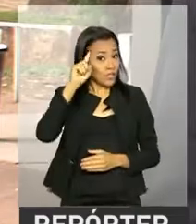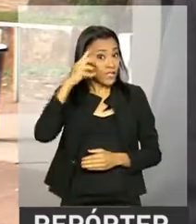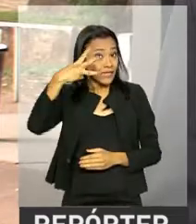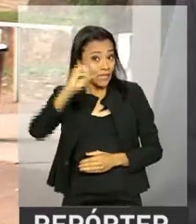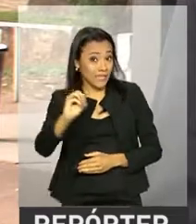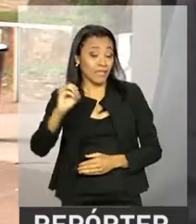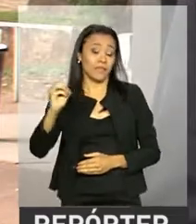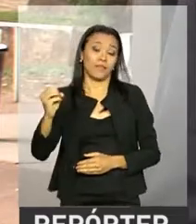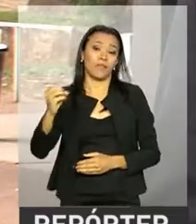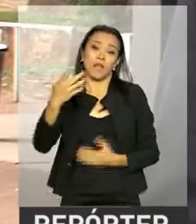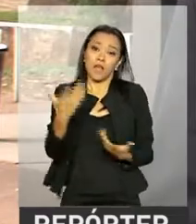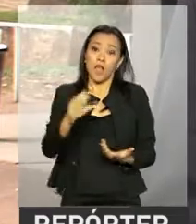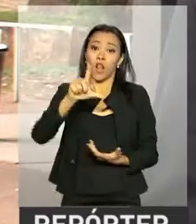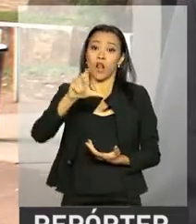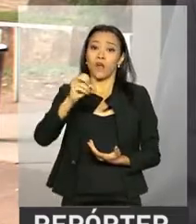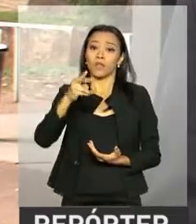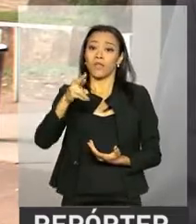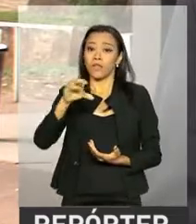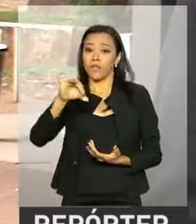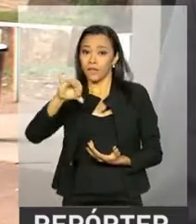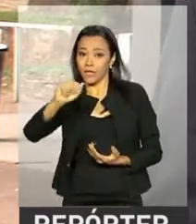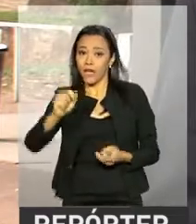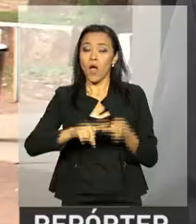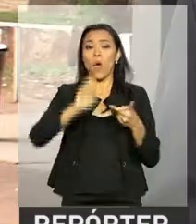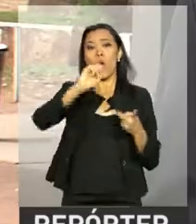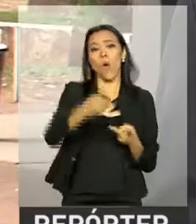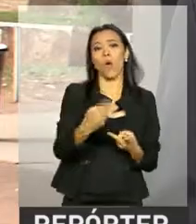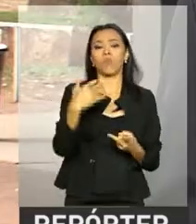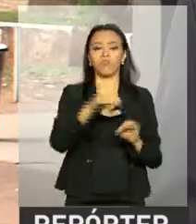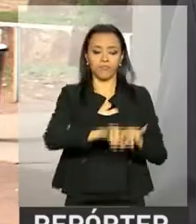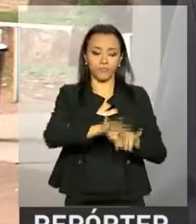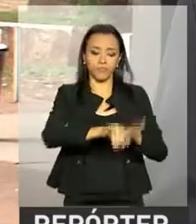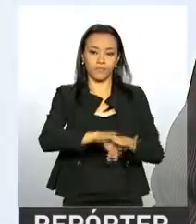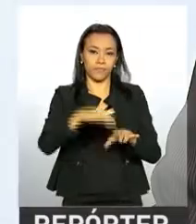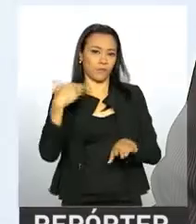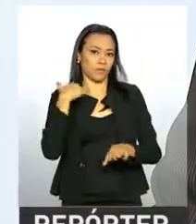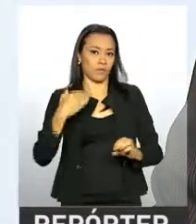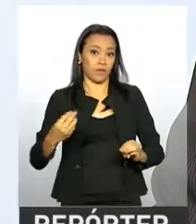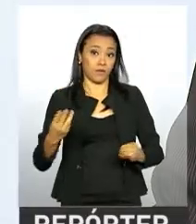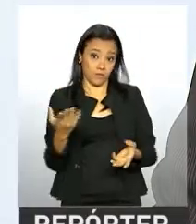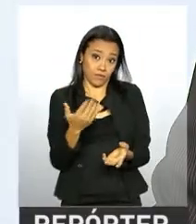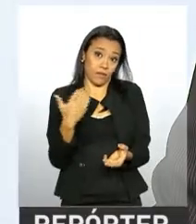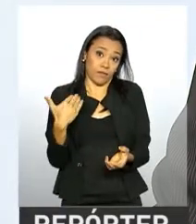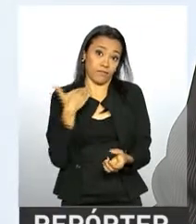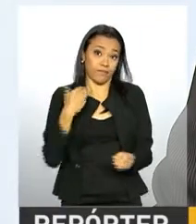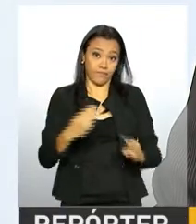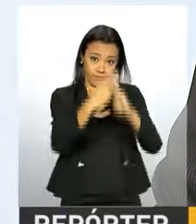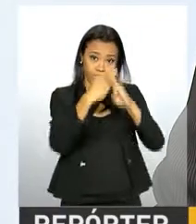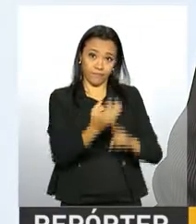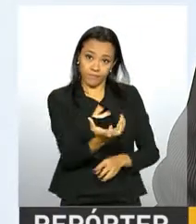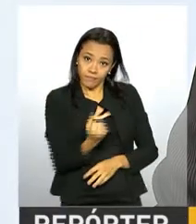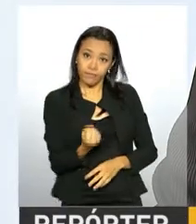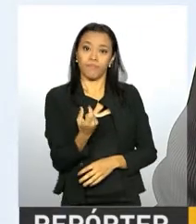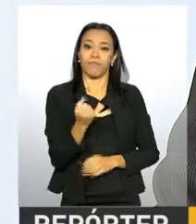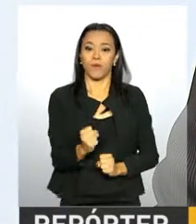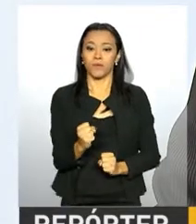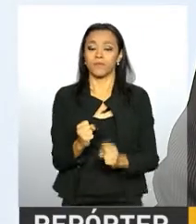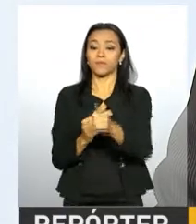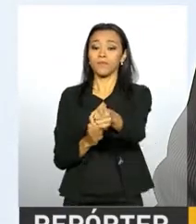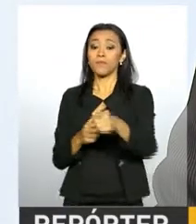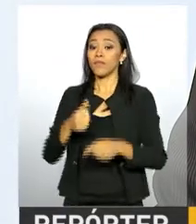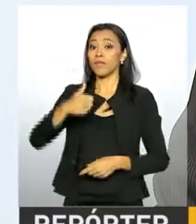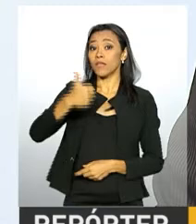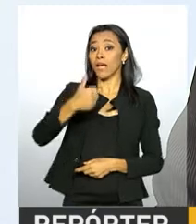uma casa lotérica ou nos caixas eletrônicos da caixa econômica federal como é bem conhecida e com o 14º salário ele